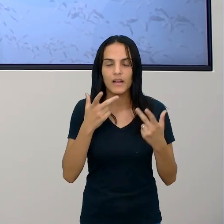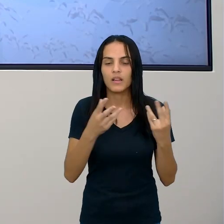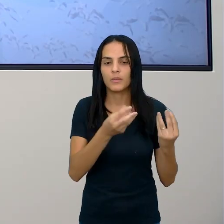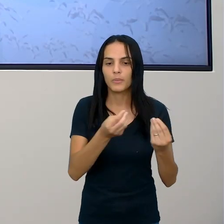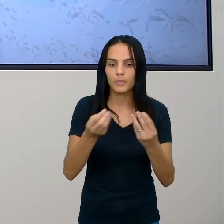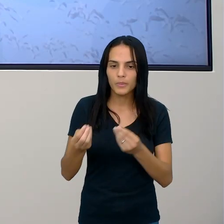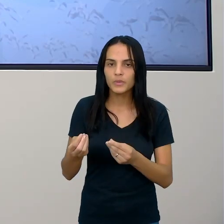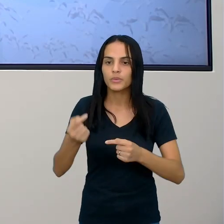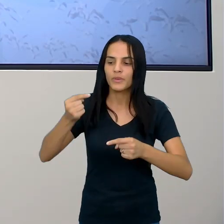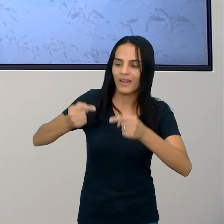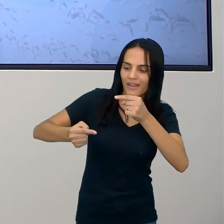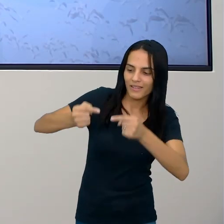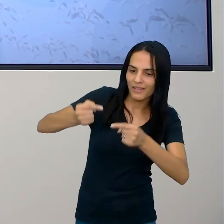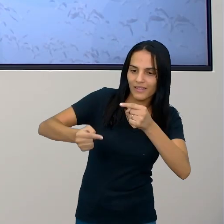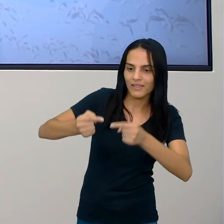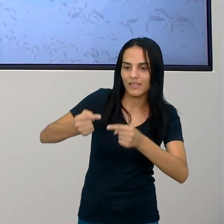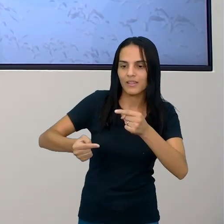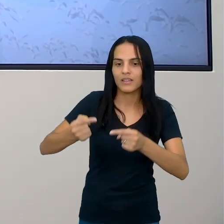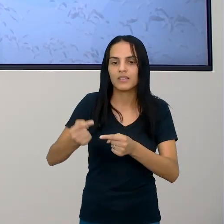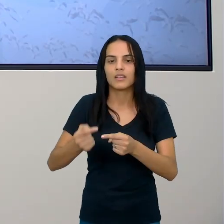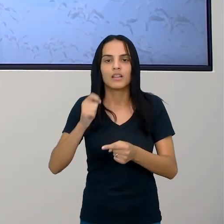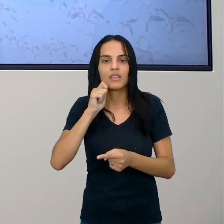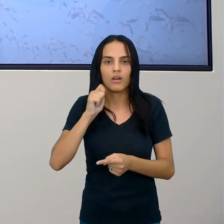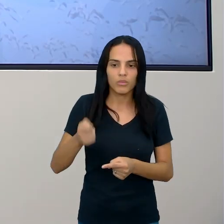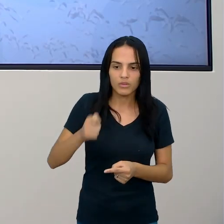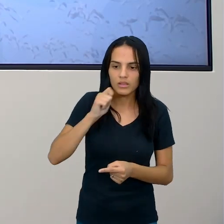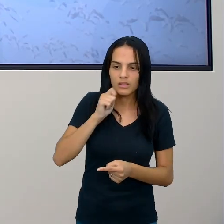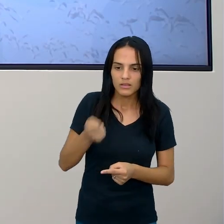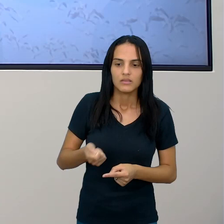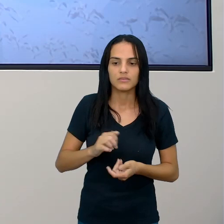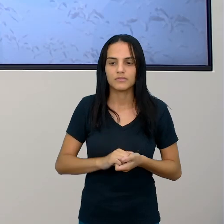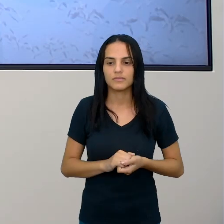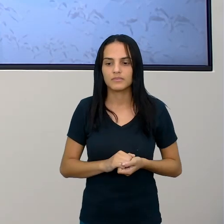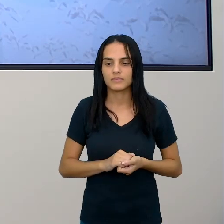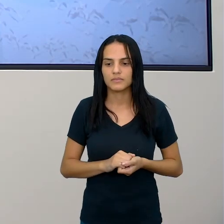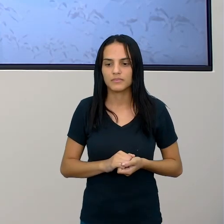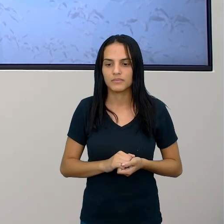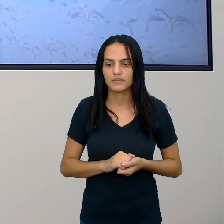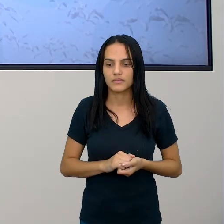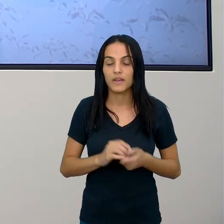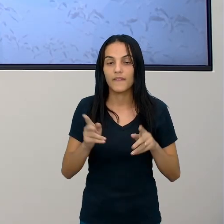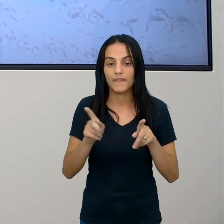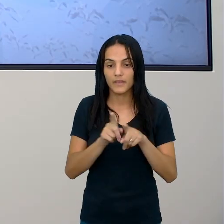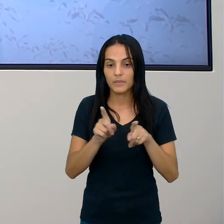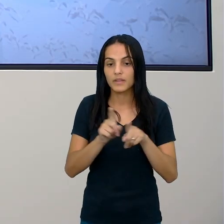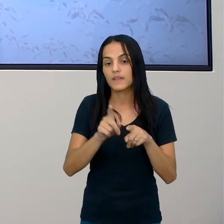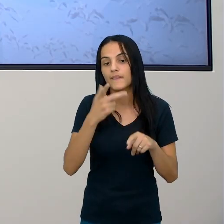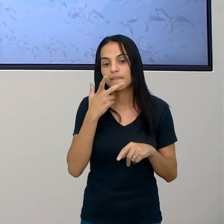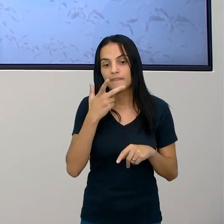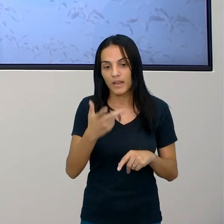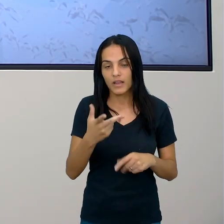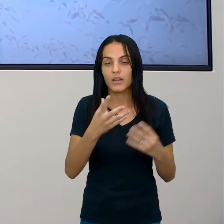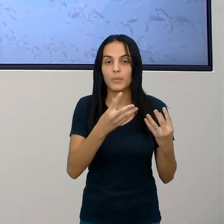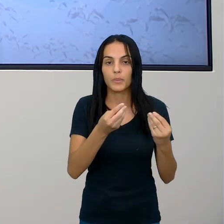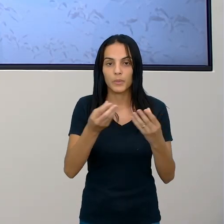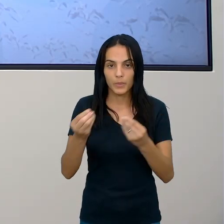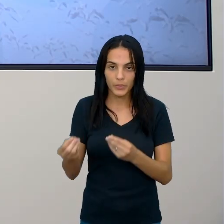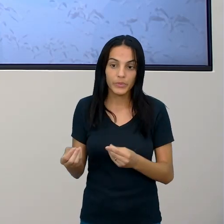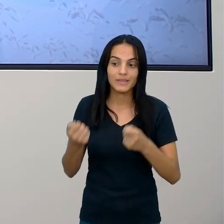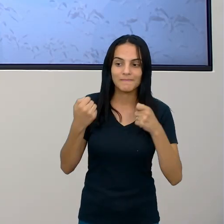sobre a guerra na Ucrânia, enfim, se fala muito sobre